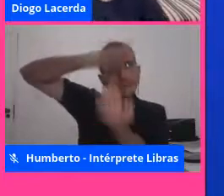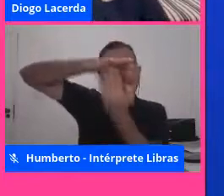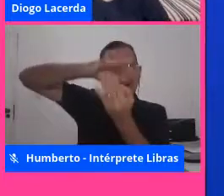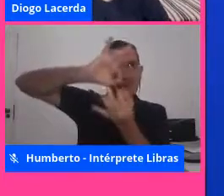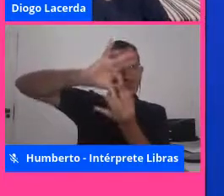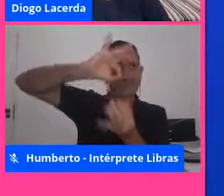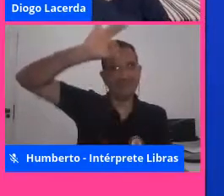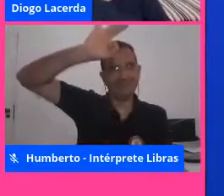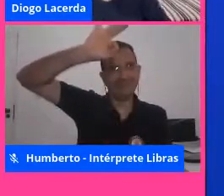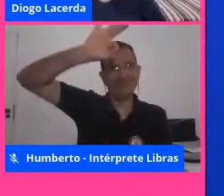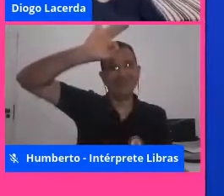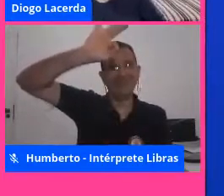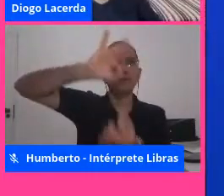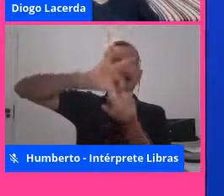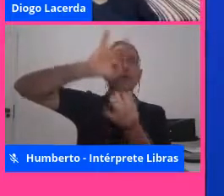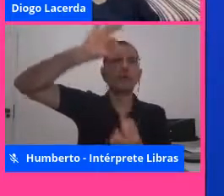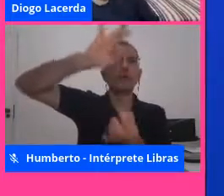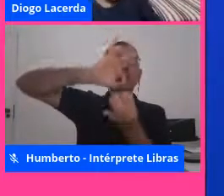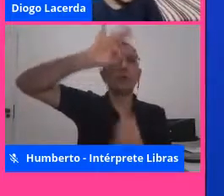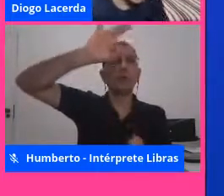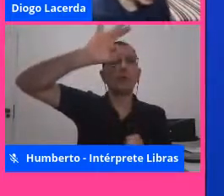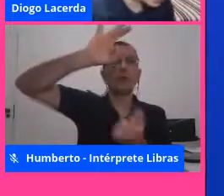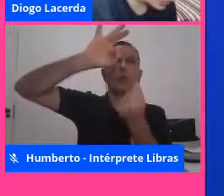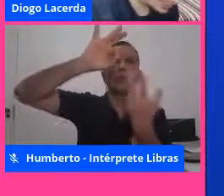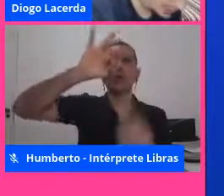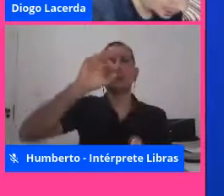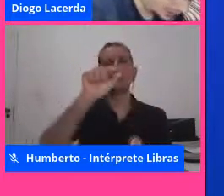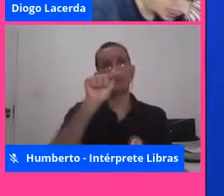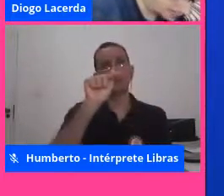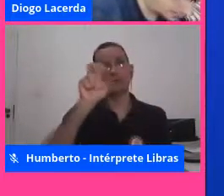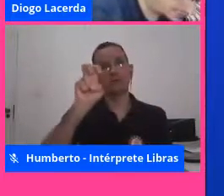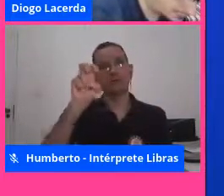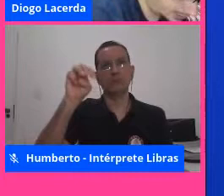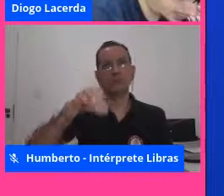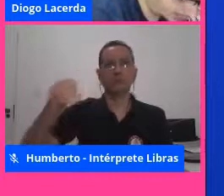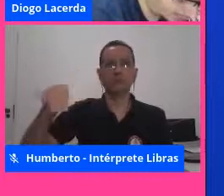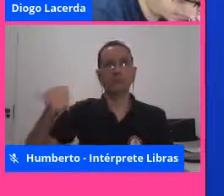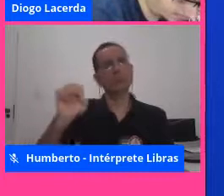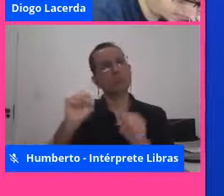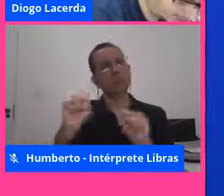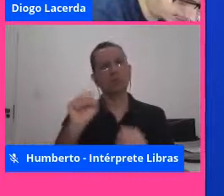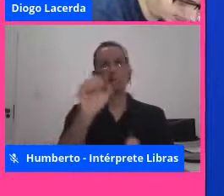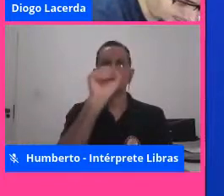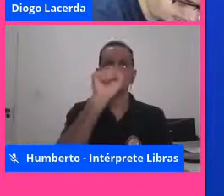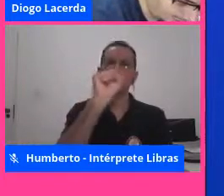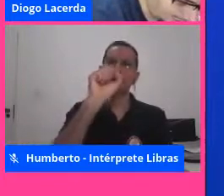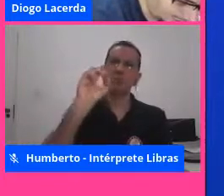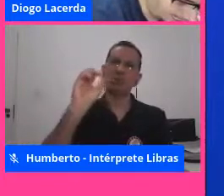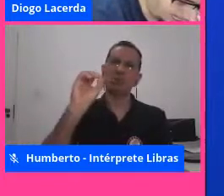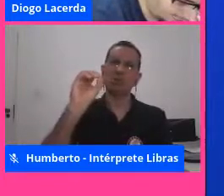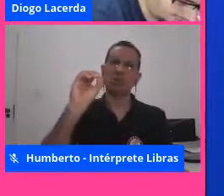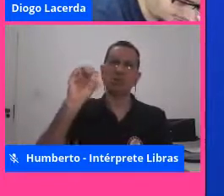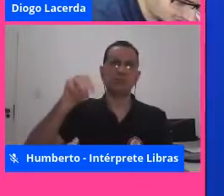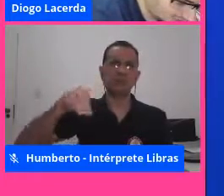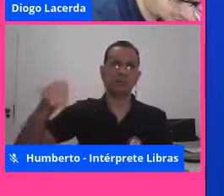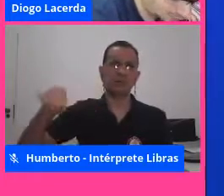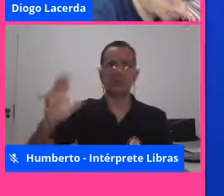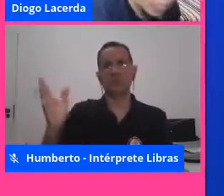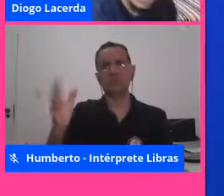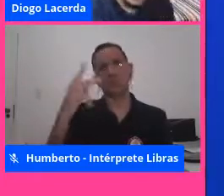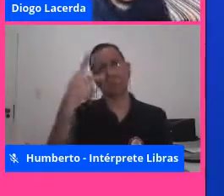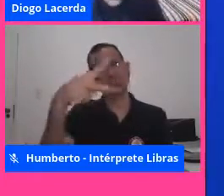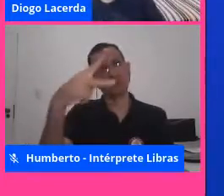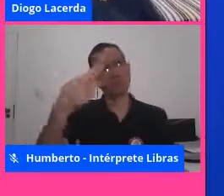foi 75 milímetros, mas pode ser 80 milímetros, pode ser o tamanho que você desejar